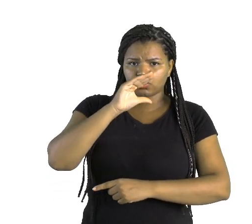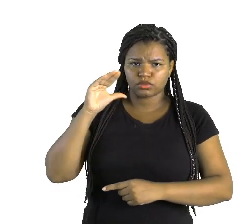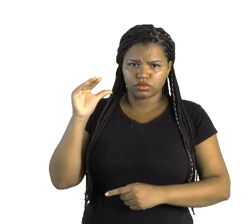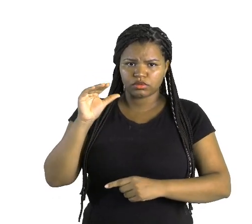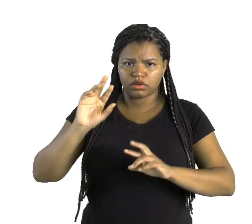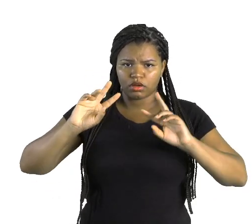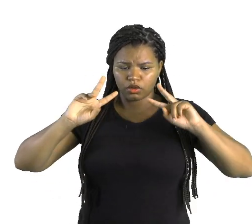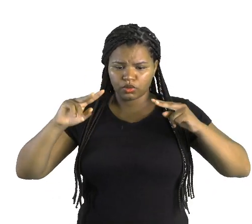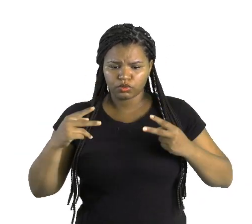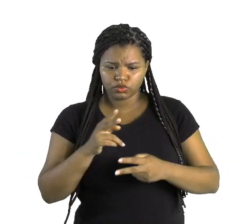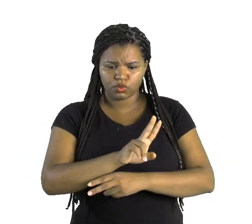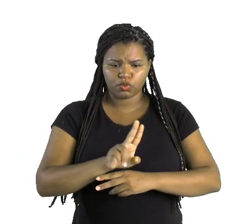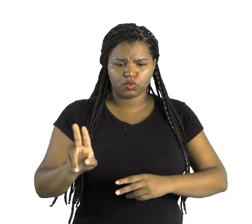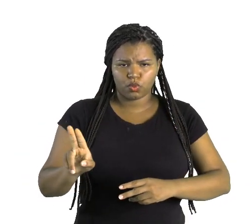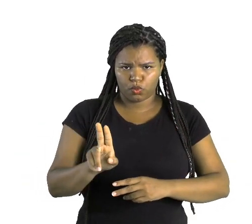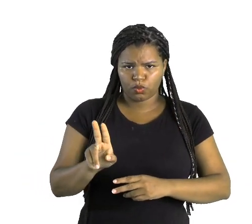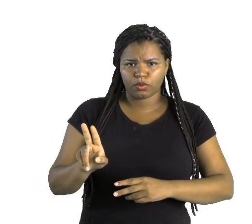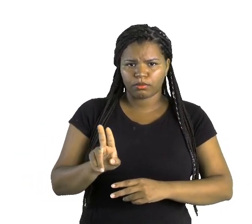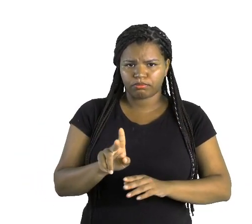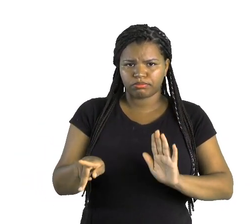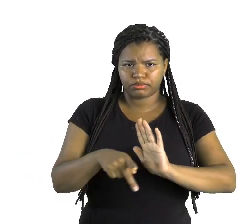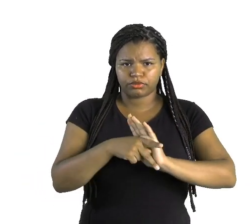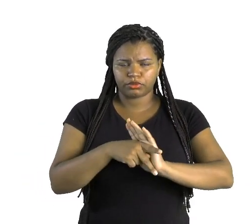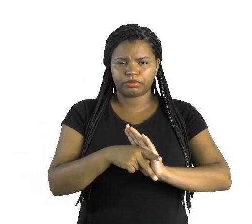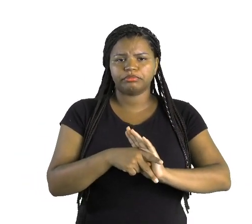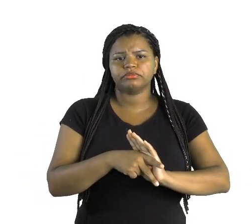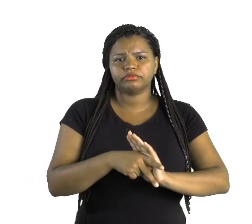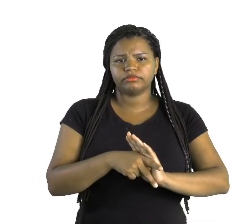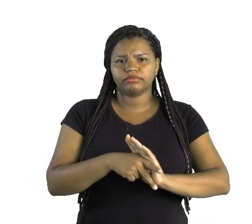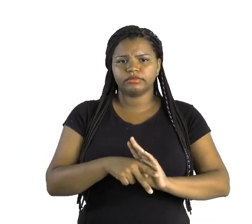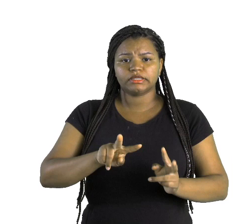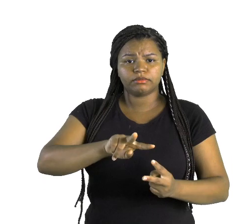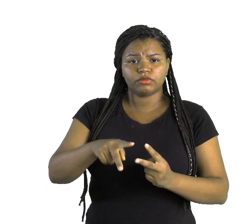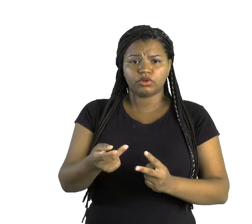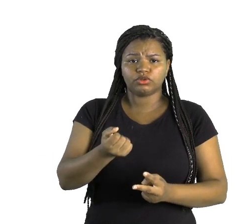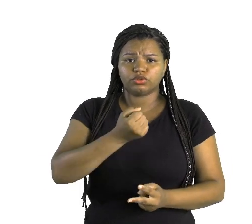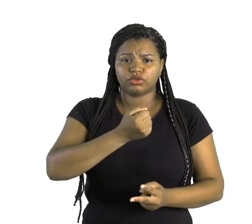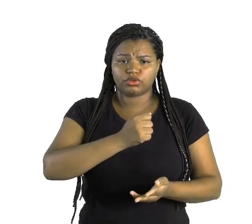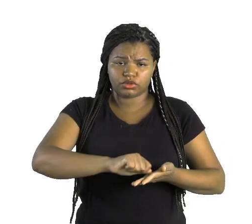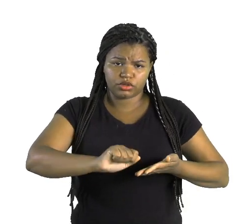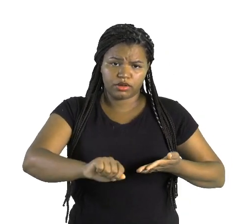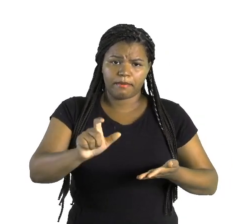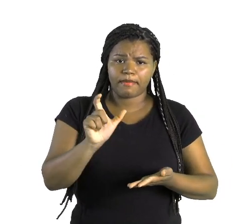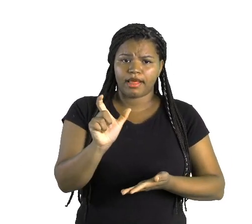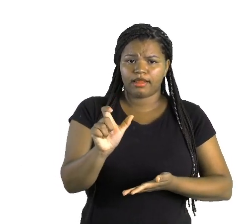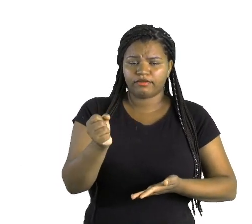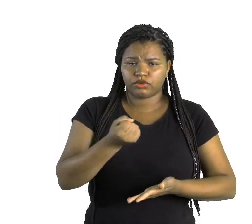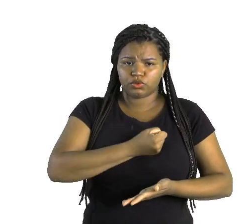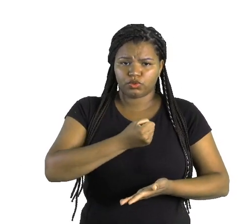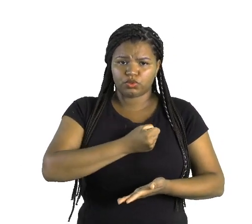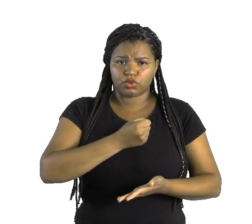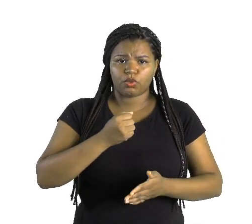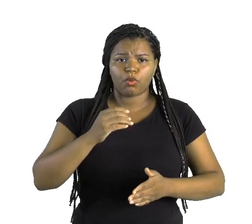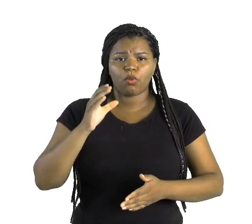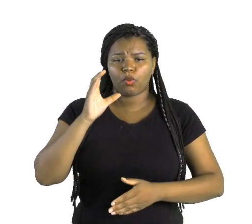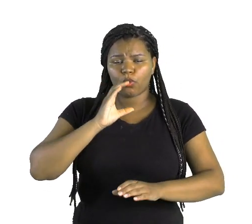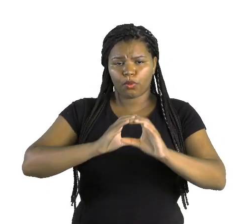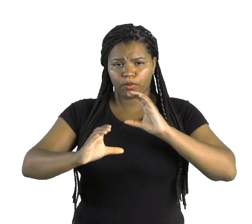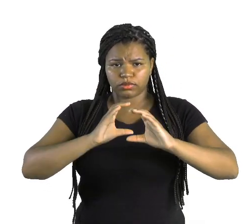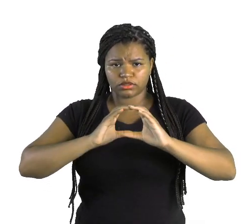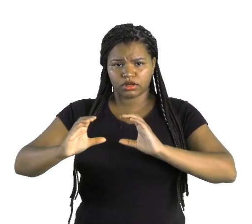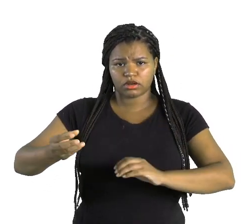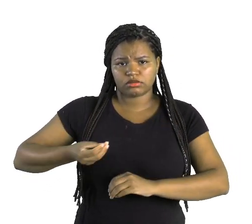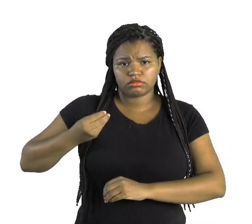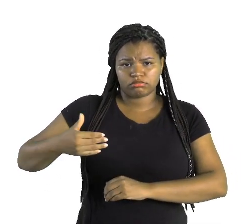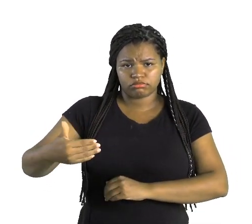o próprio nome, hipóteses de escrita de palavras e números, comunicar-se no cotidiano, expressando